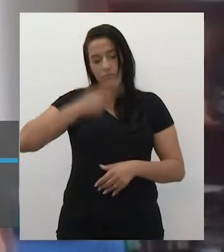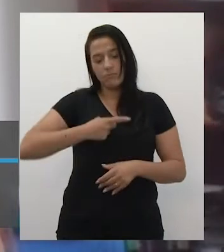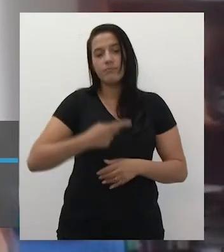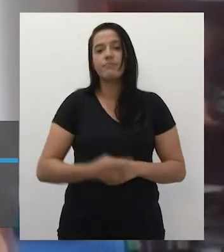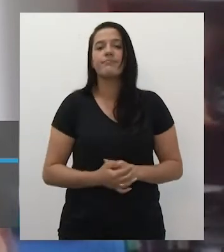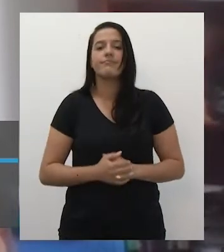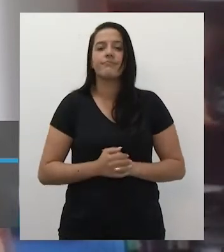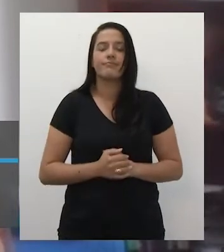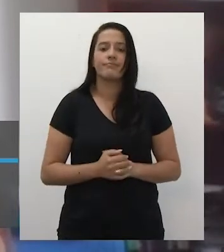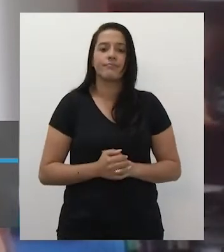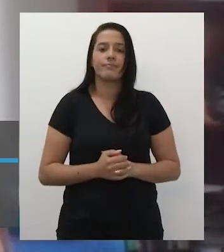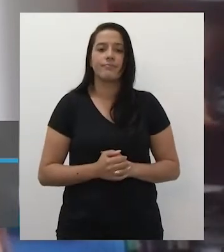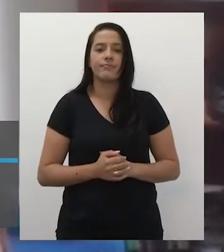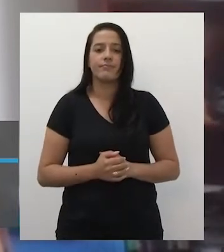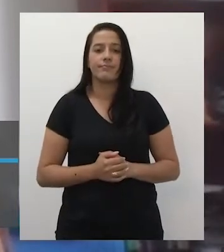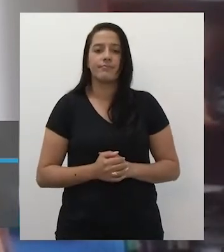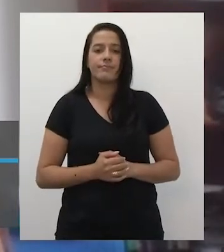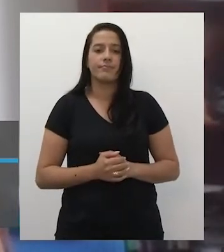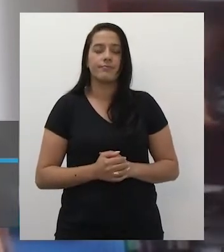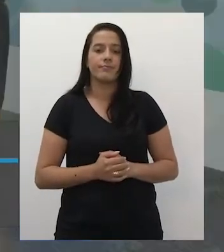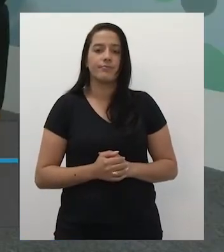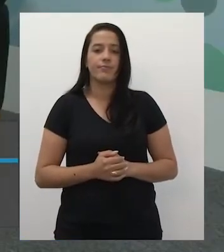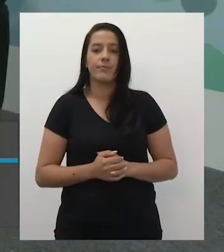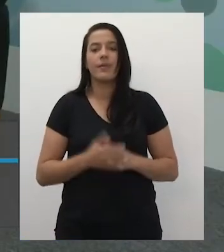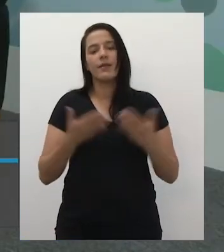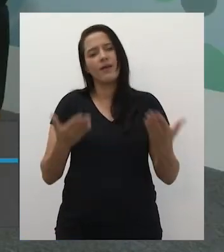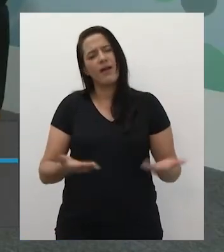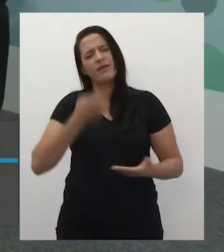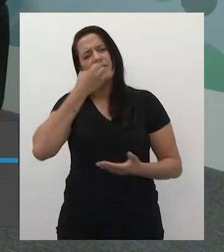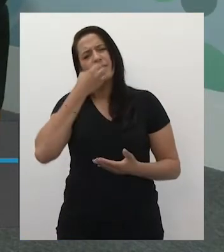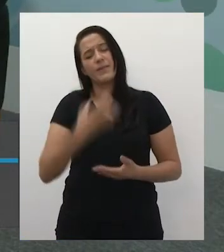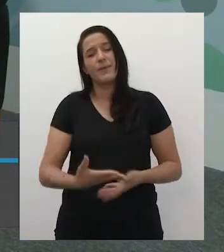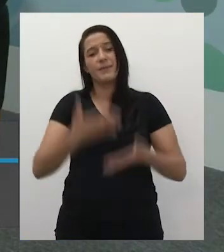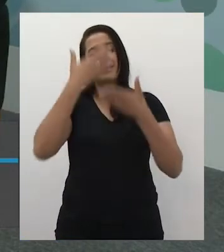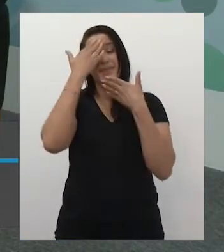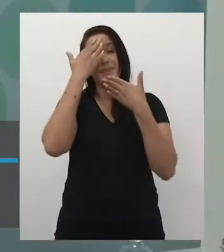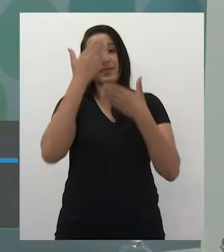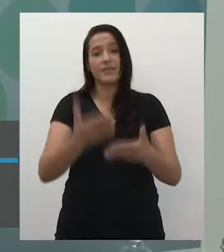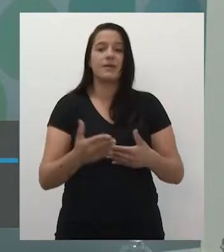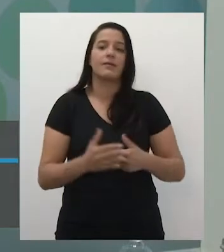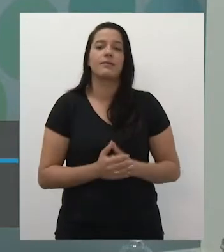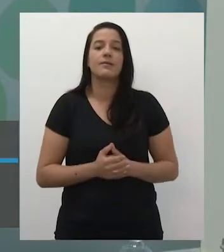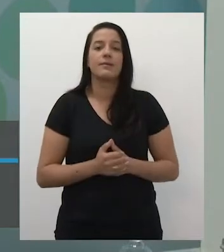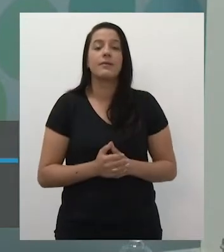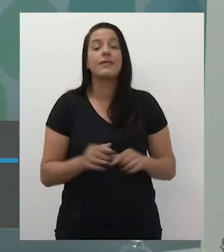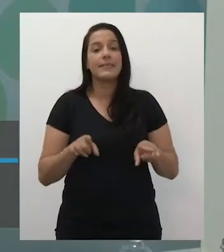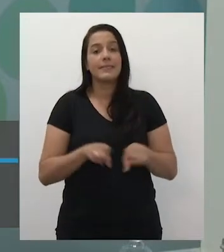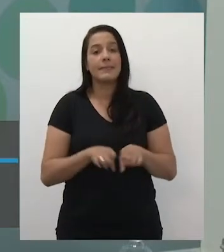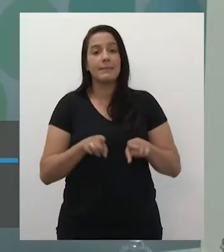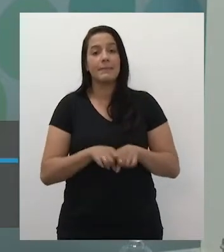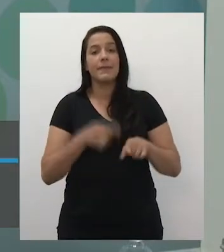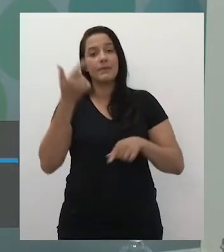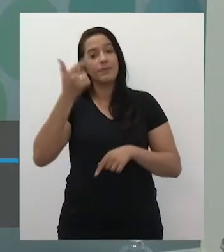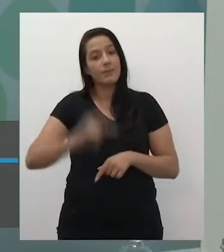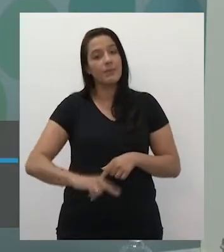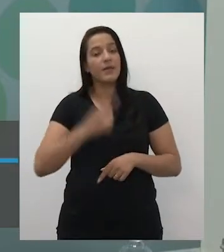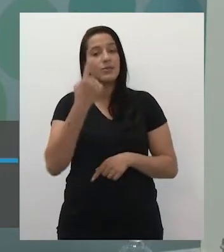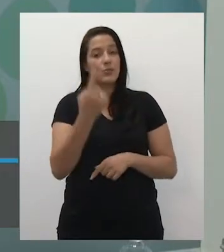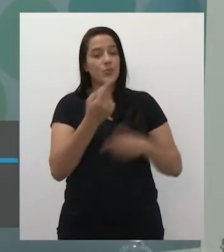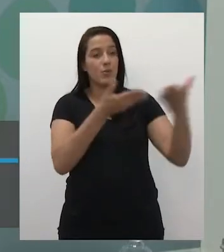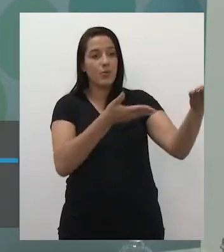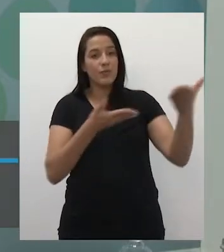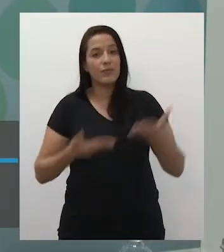tempo, a gente otimiza a nossa rotina, e aí, de novo, a gente tendo esses ganhos, a gente gente também consegue diminuir nosso nível